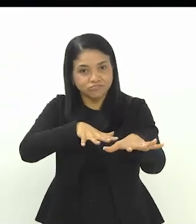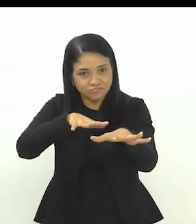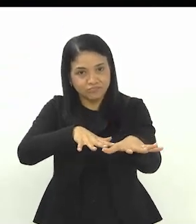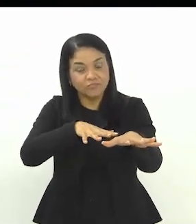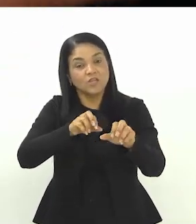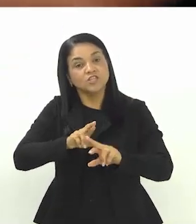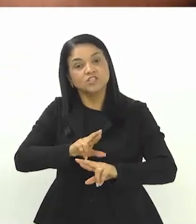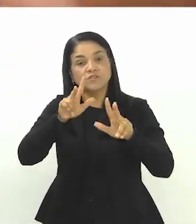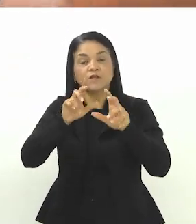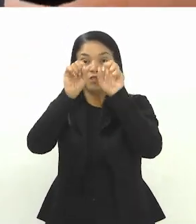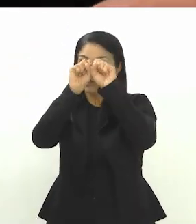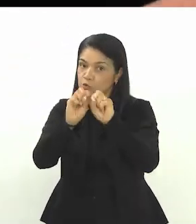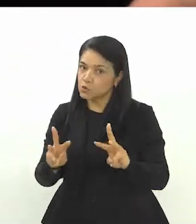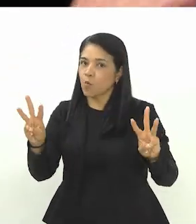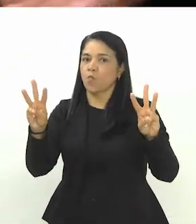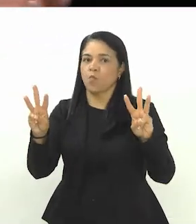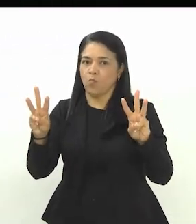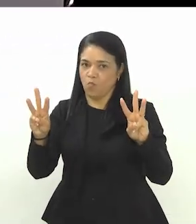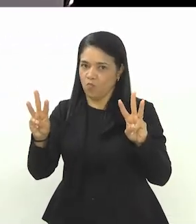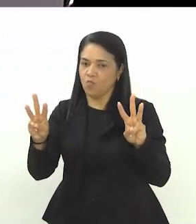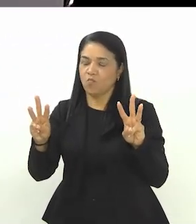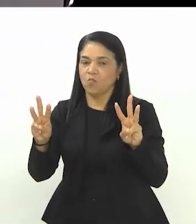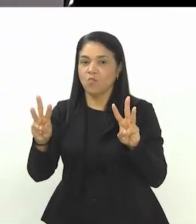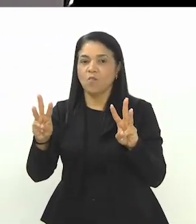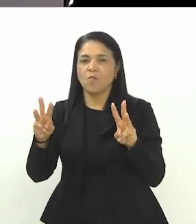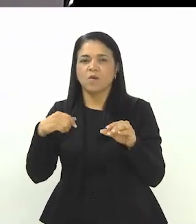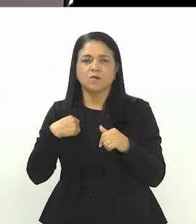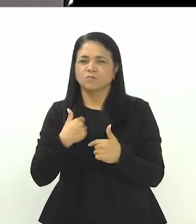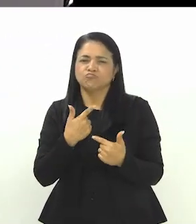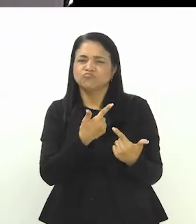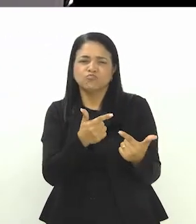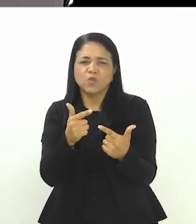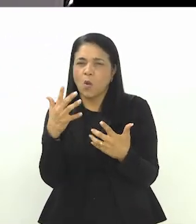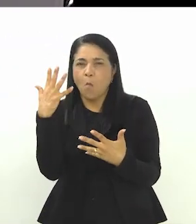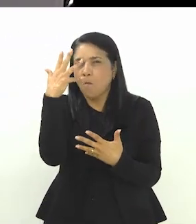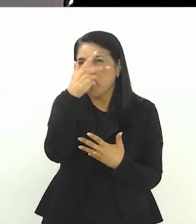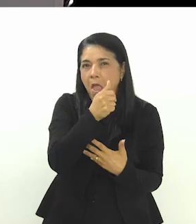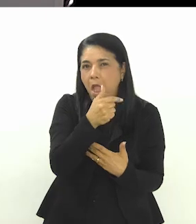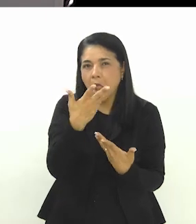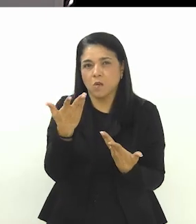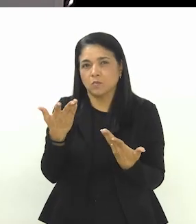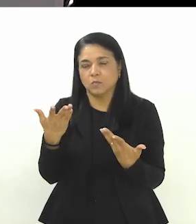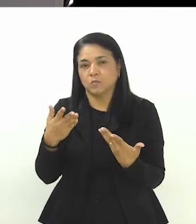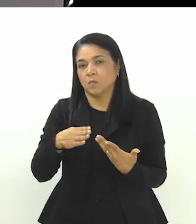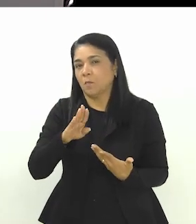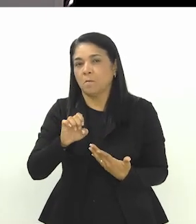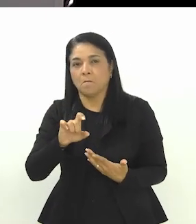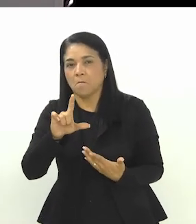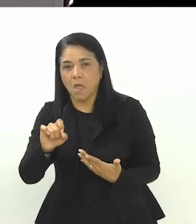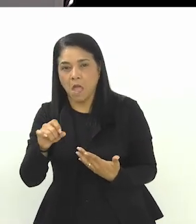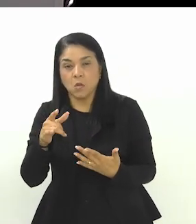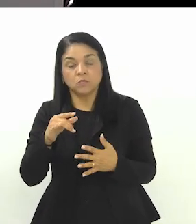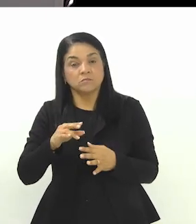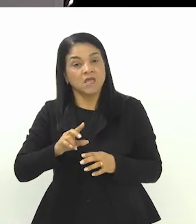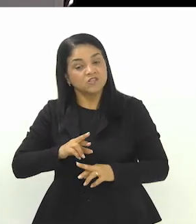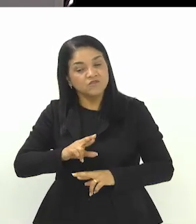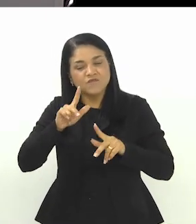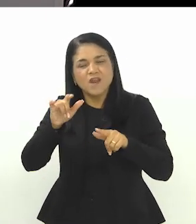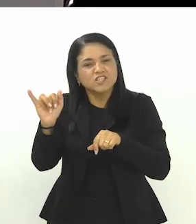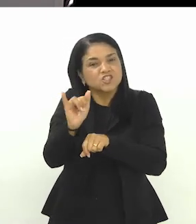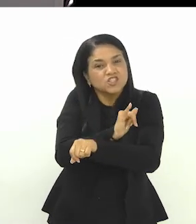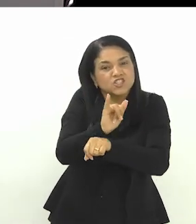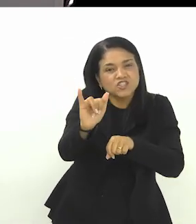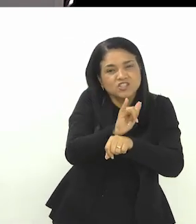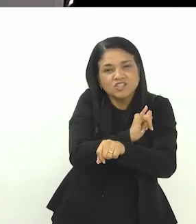show business, vamos dizer assim, né? Então, não existe o belo, o feio, o bonito, são estratégias